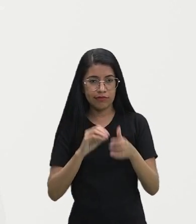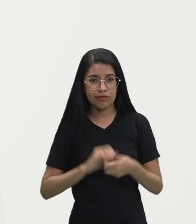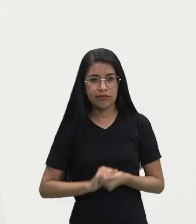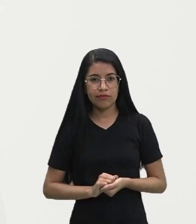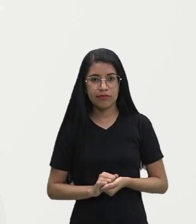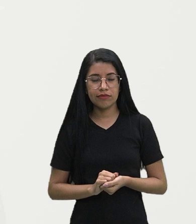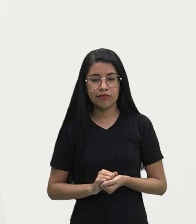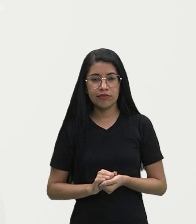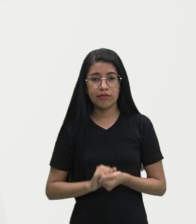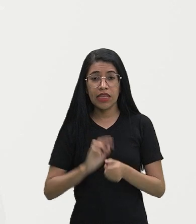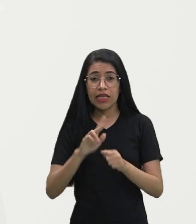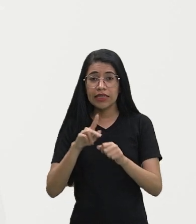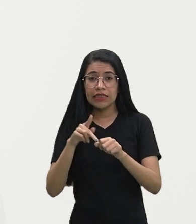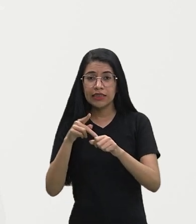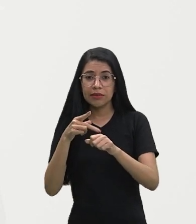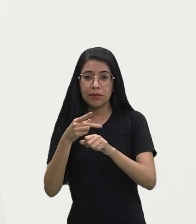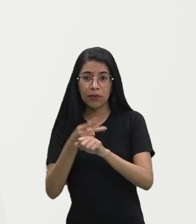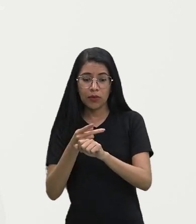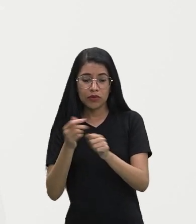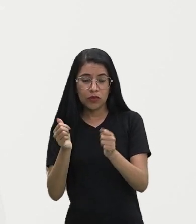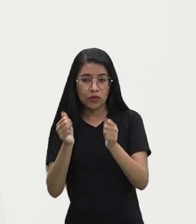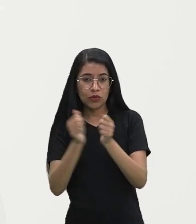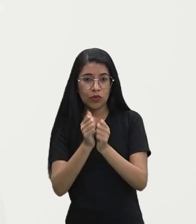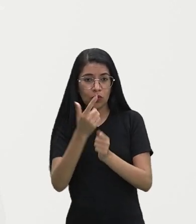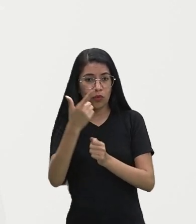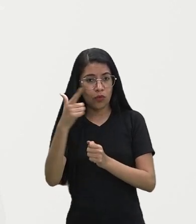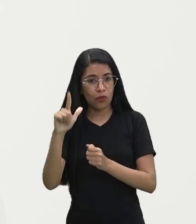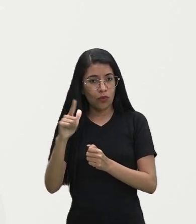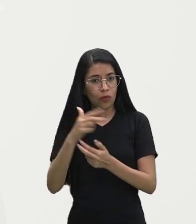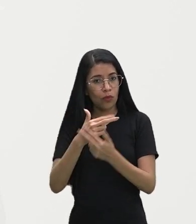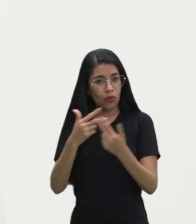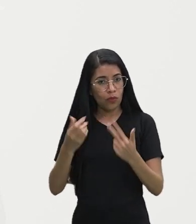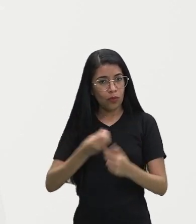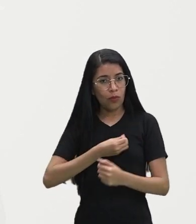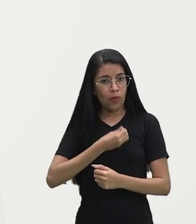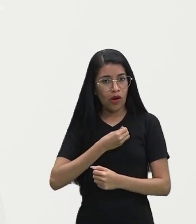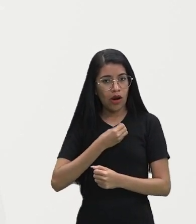procariontes. Depois, com a associação com outros seres, é que eu tenho